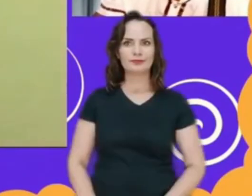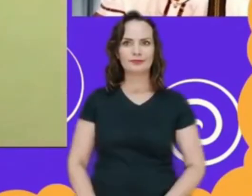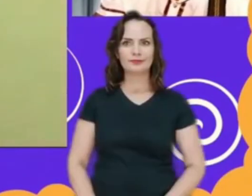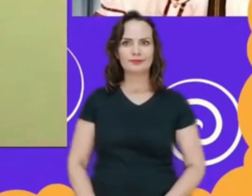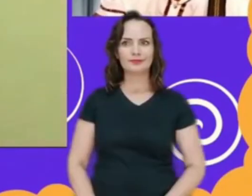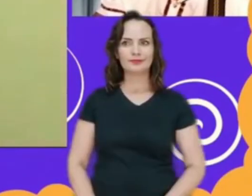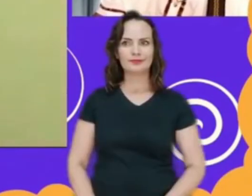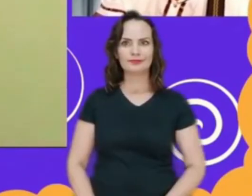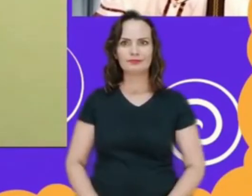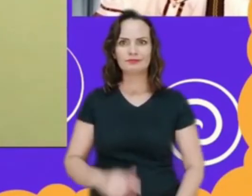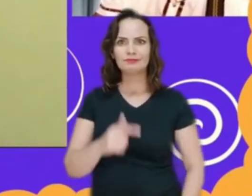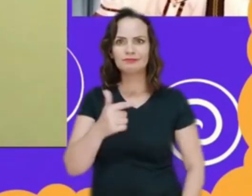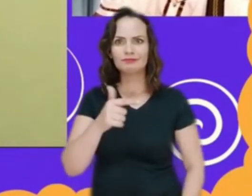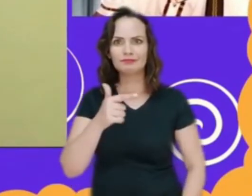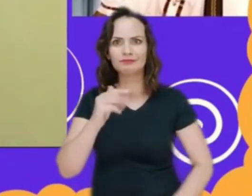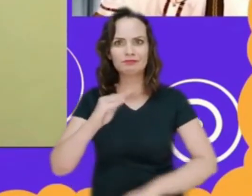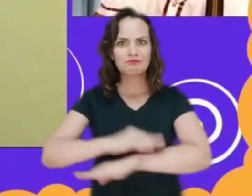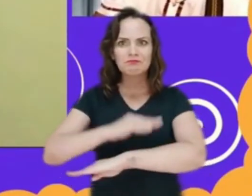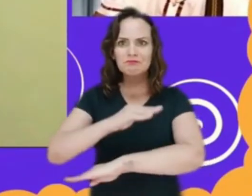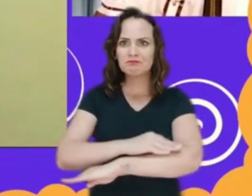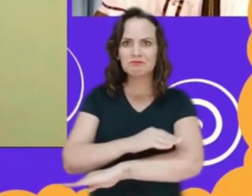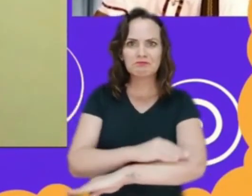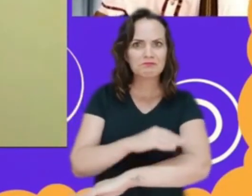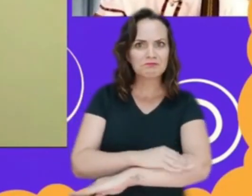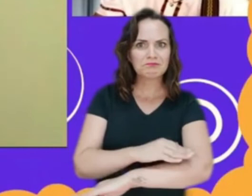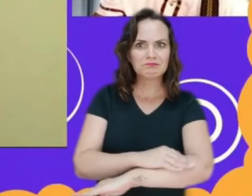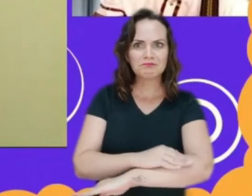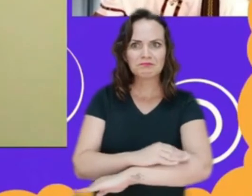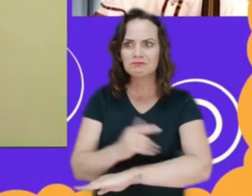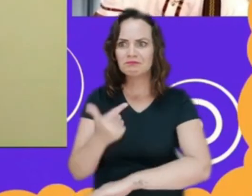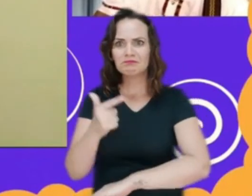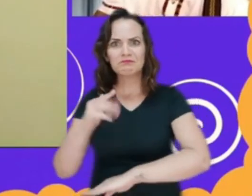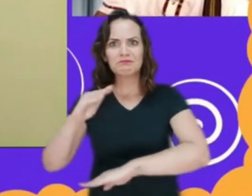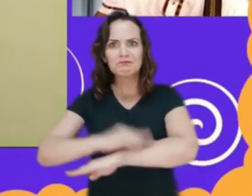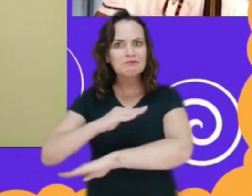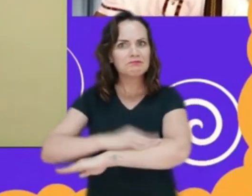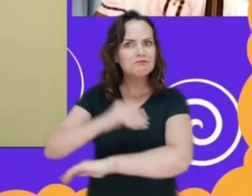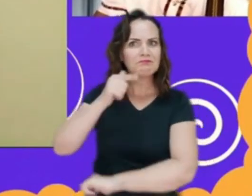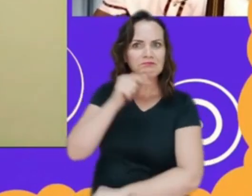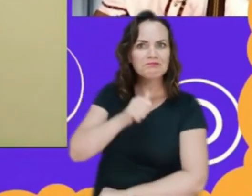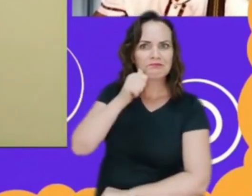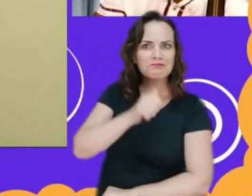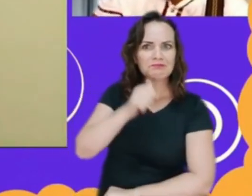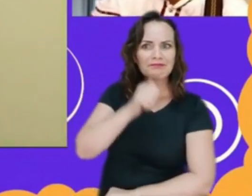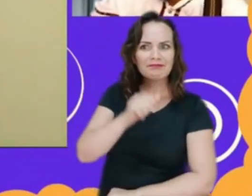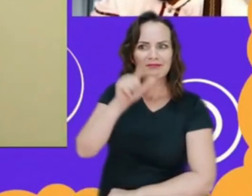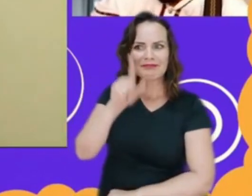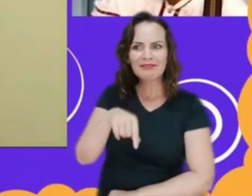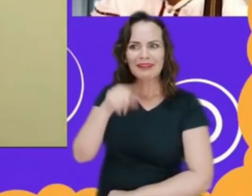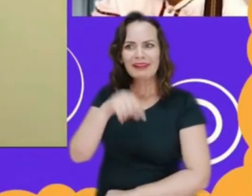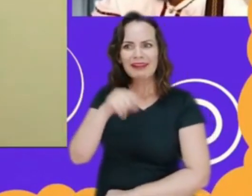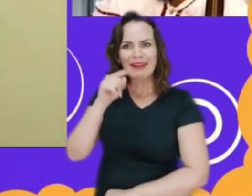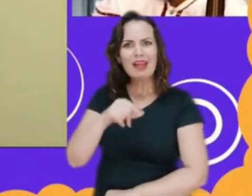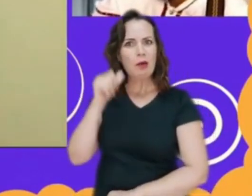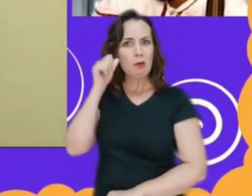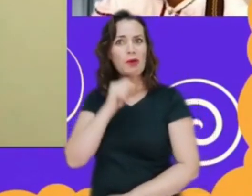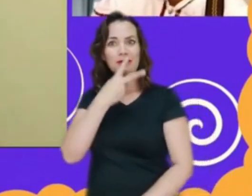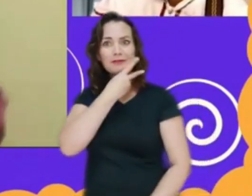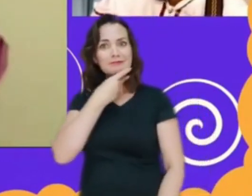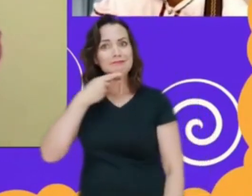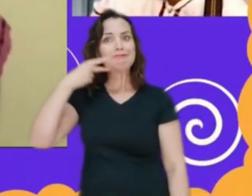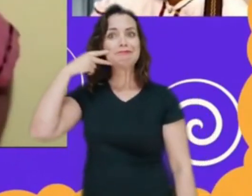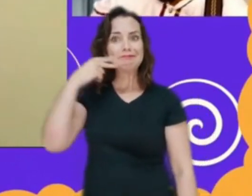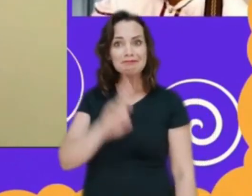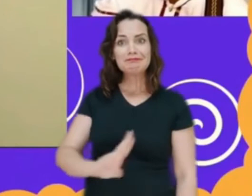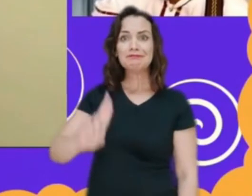cueca, éca, éca Não era um sapo, sapo, sapo Nem uma rãzinha, inha, inha Eram as meninas, meninas,